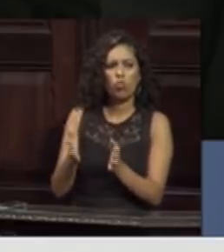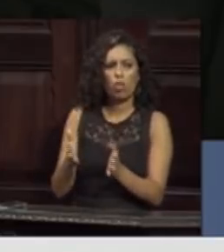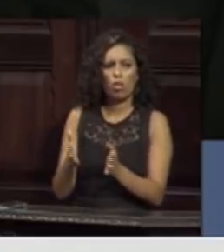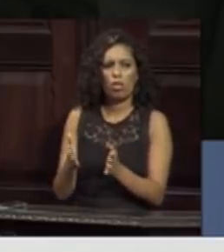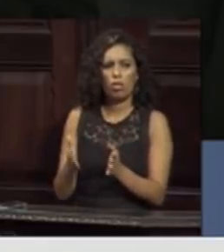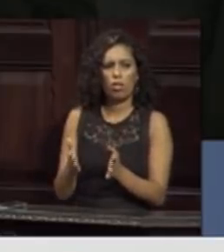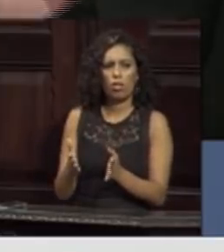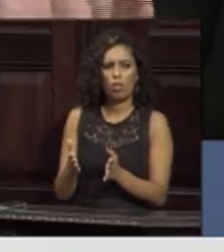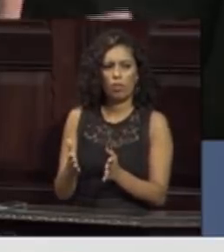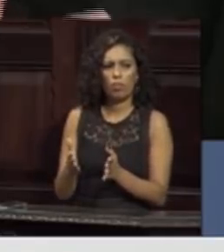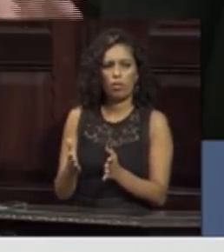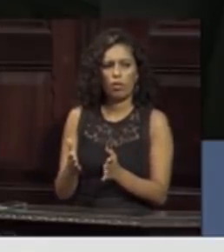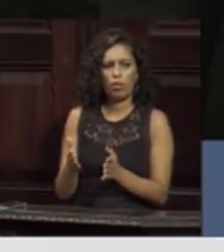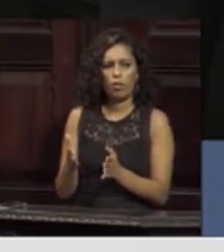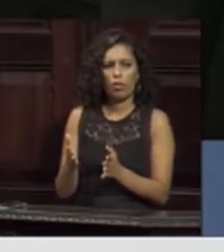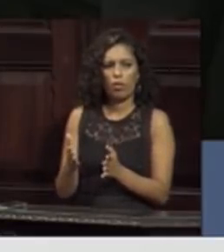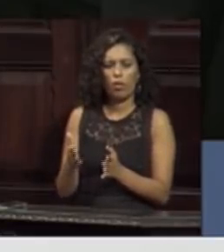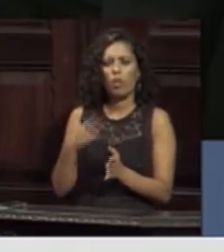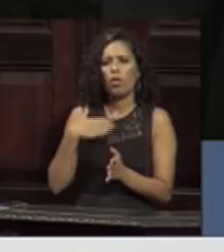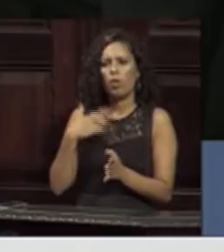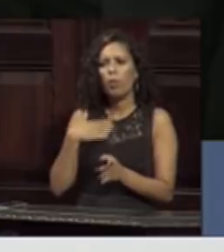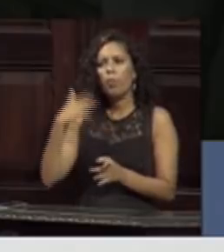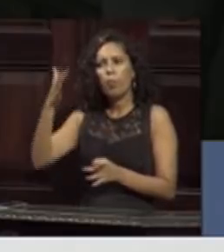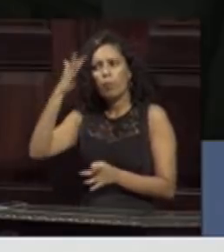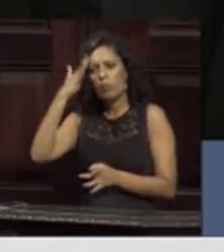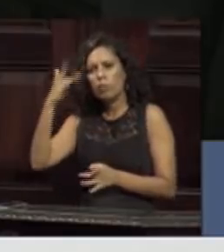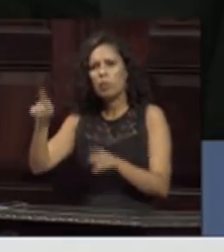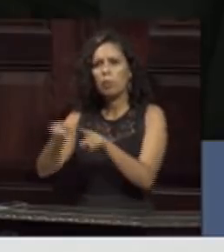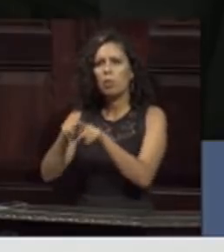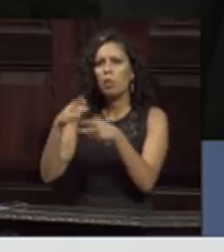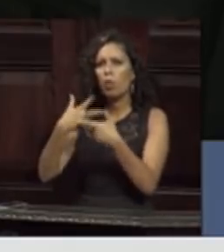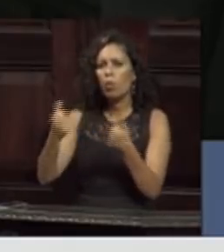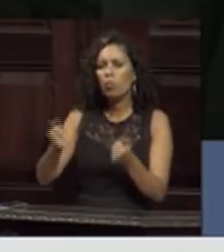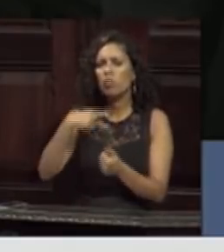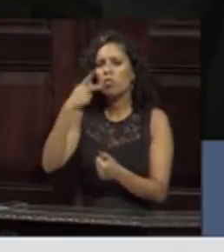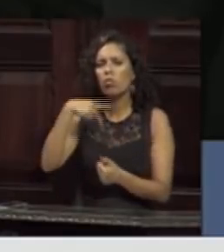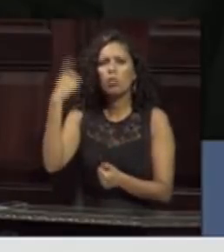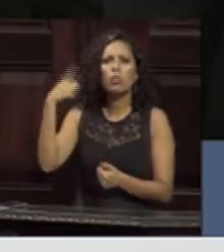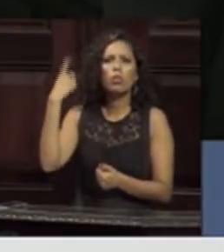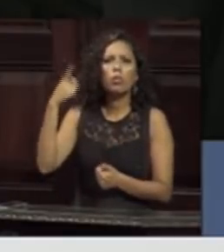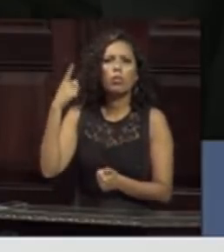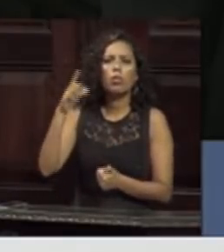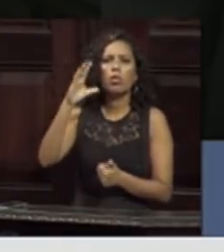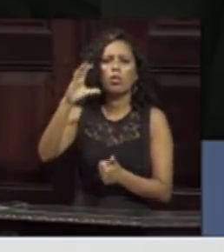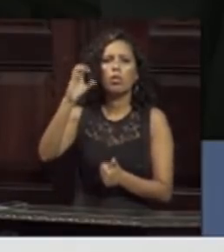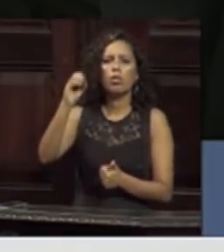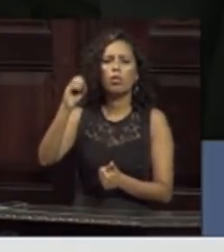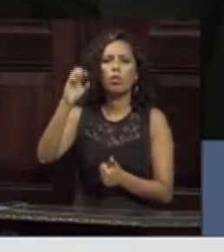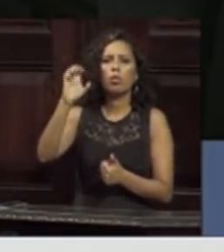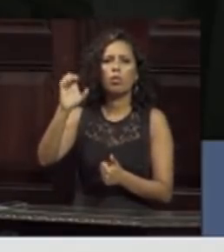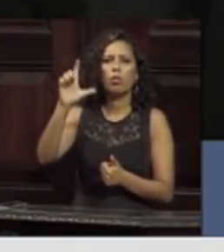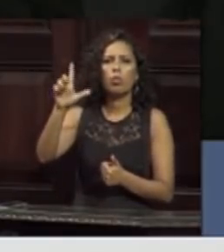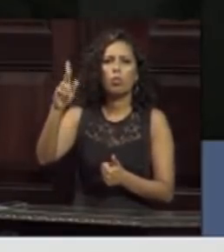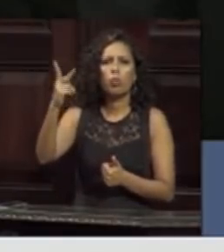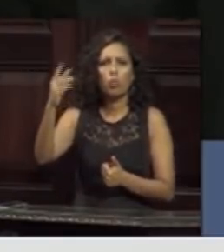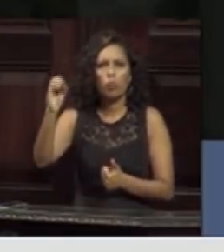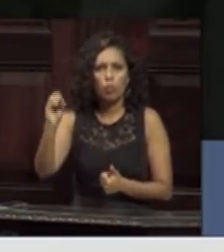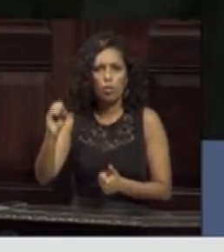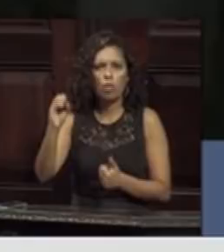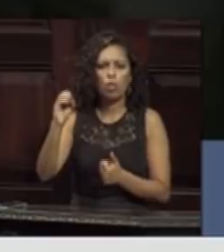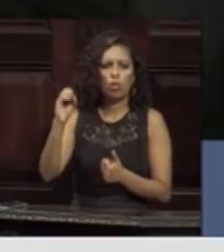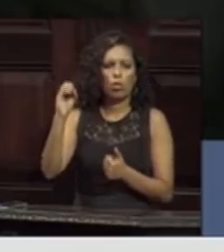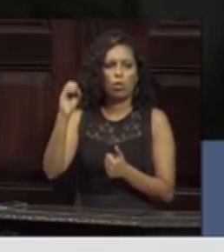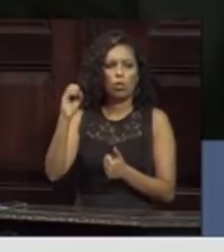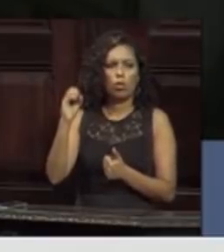levando em conta a ponderação do deputado Eliomar Coelho, que nos fez ver que programações orçamentárias voltadas para a modernização